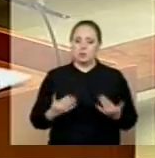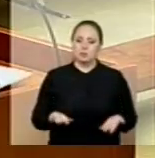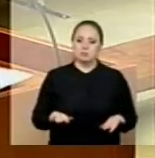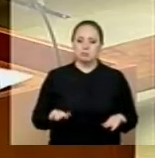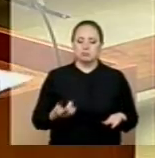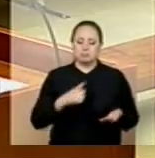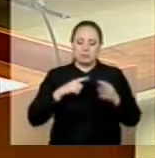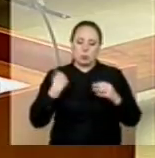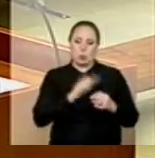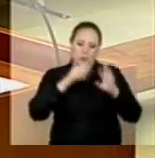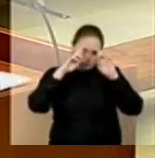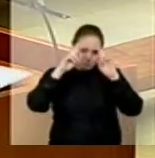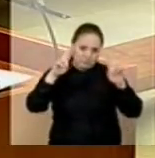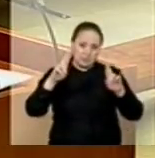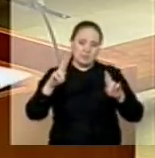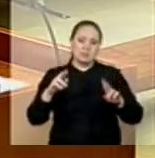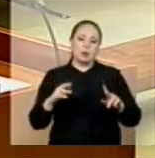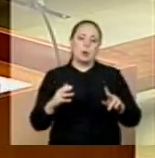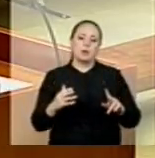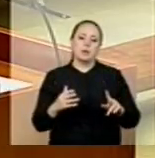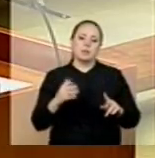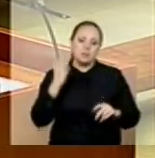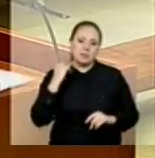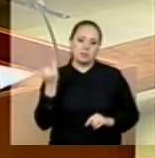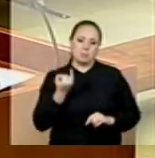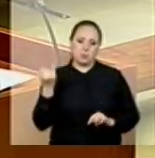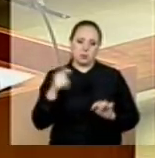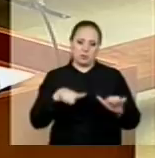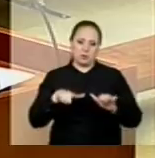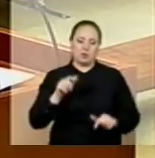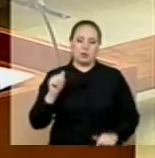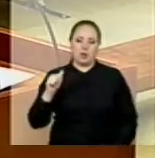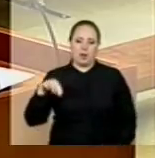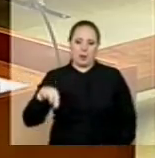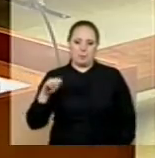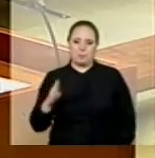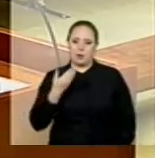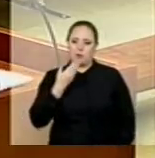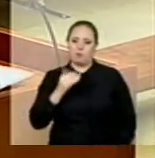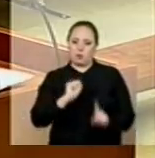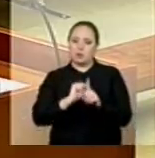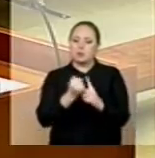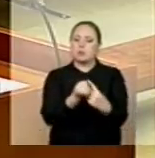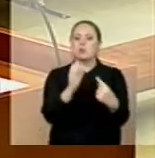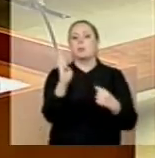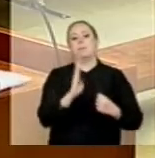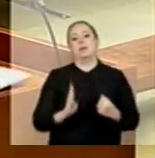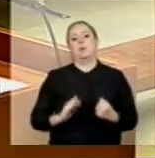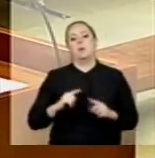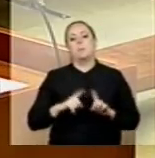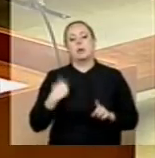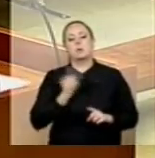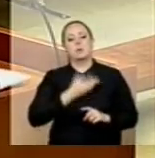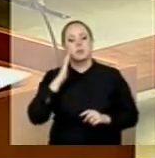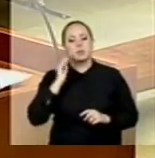respeitosamente, reconhecendo o importantíssimo e relevante trabalho da AMB em favor da sociedade brasileira, entende que,